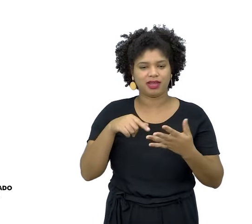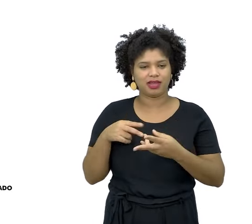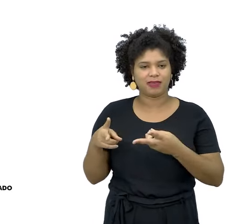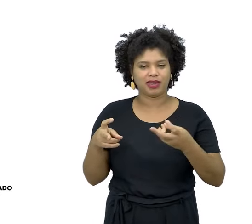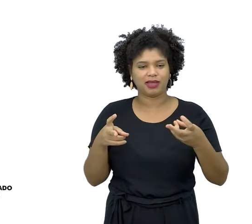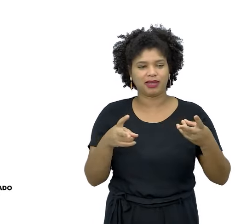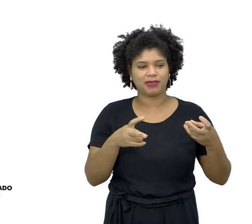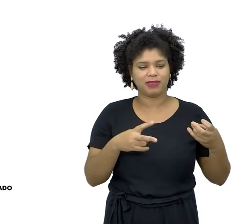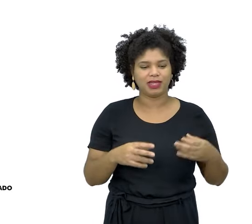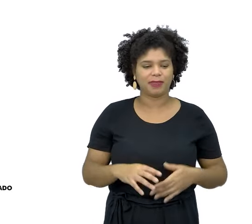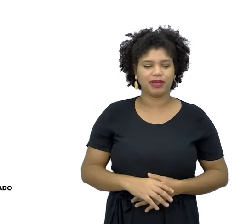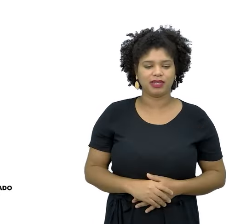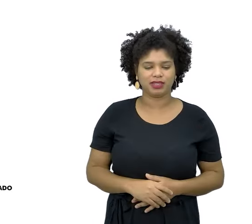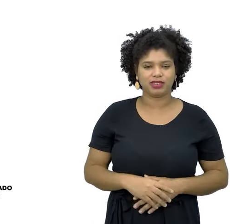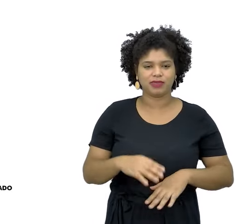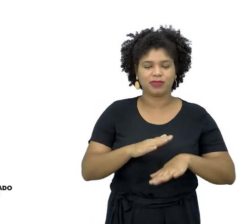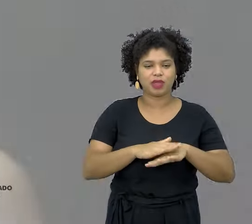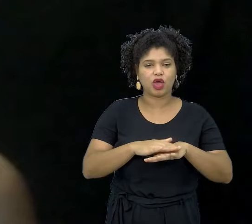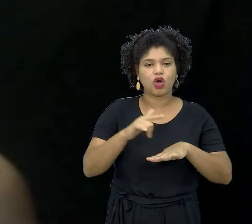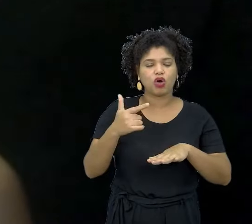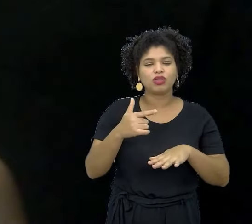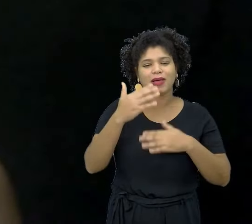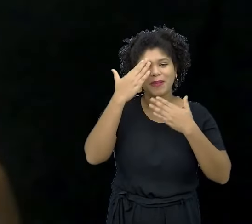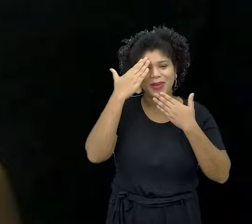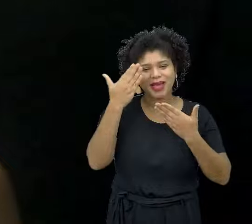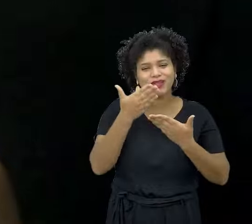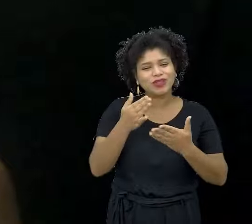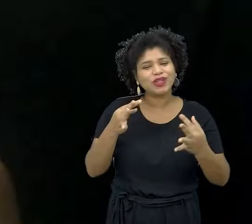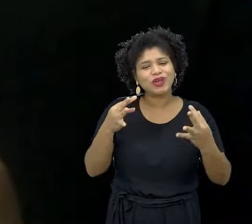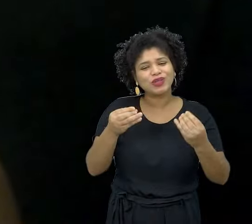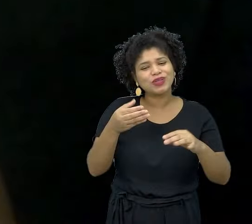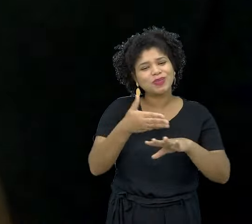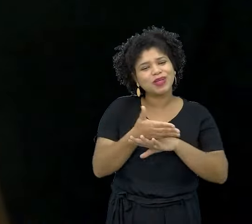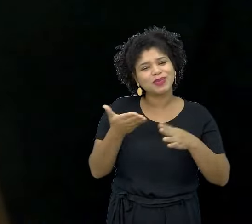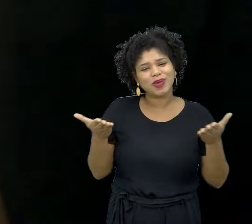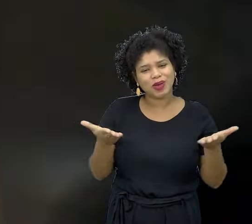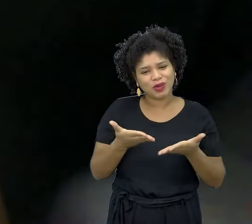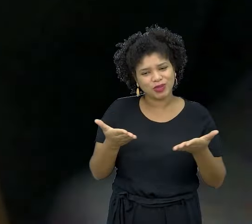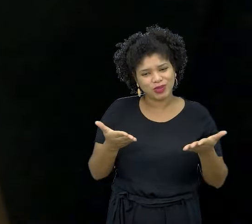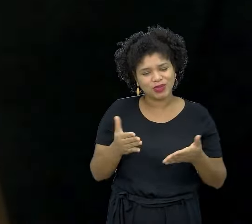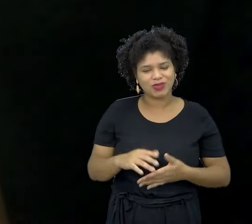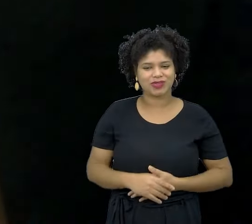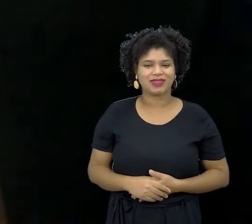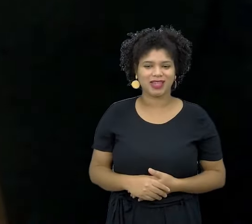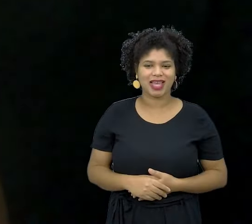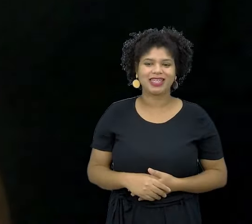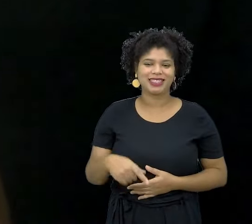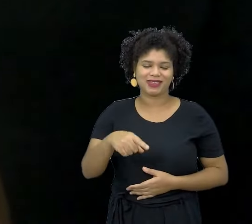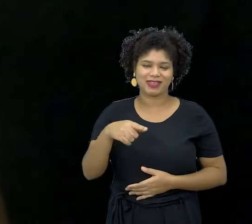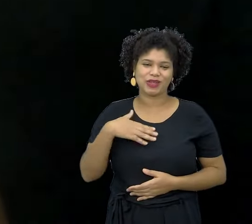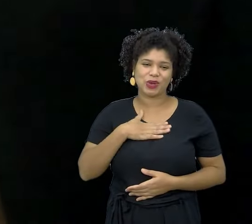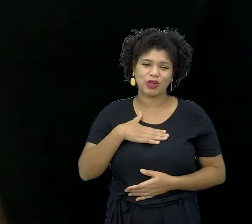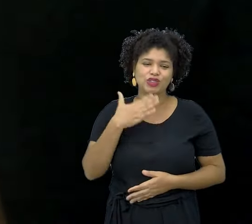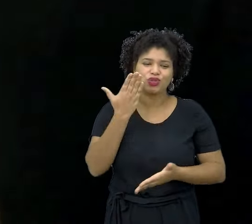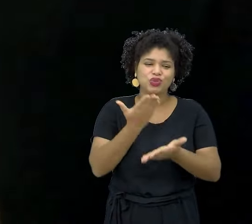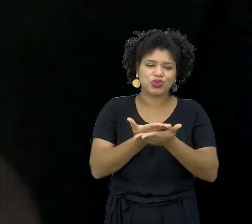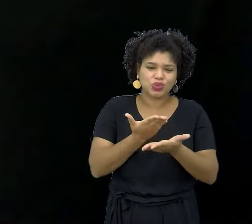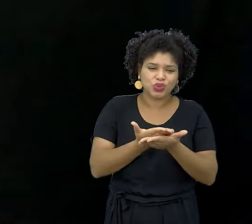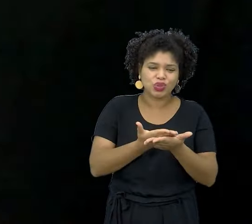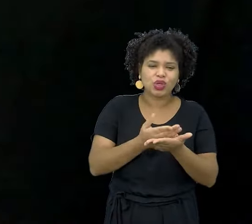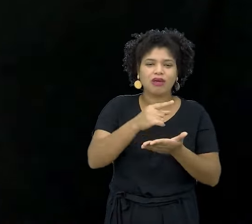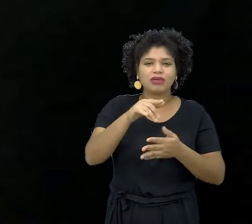tem todas as referências, e eu agradeço a participação de vocês, que vocês tenham bons estudos, que vocês façam